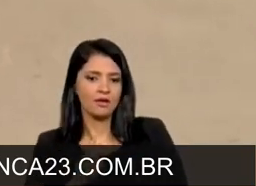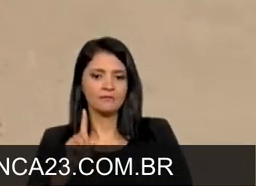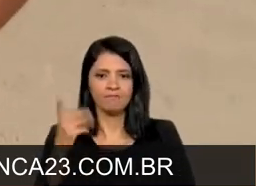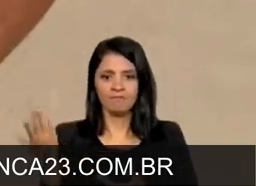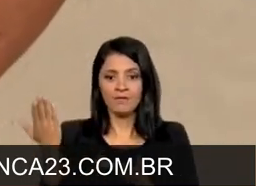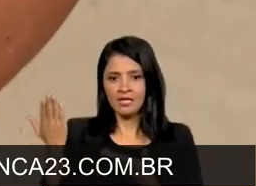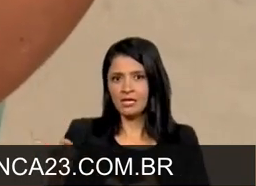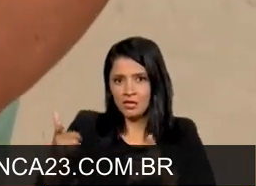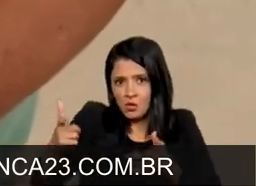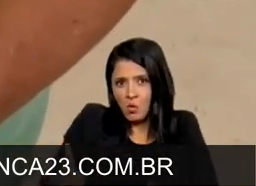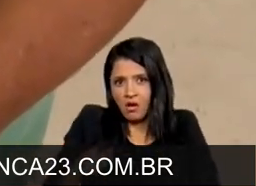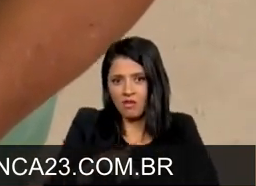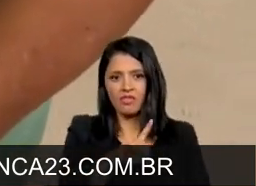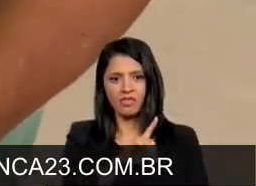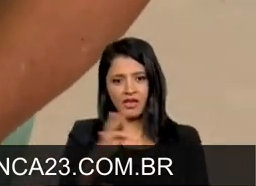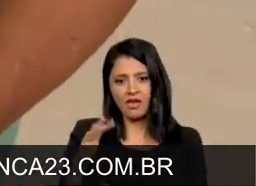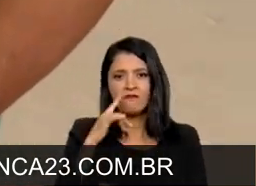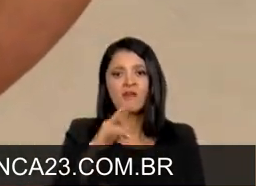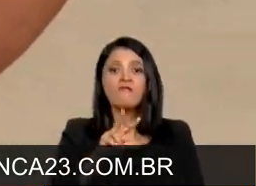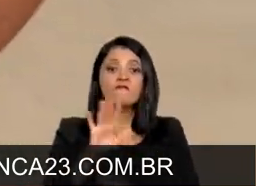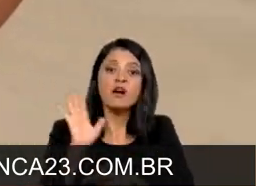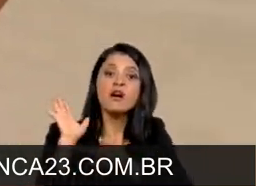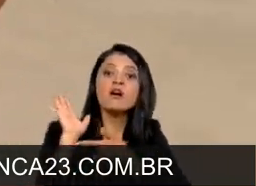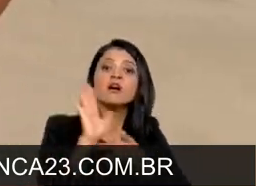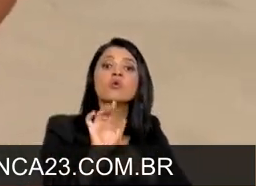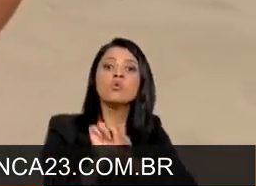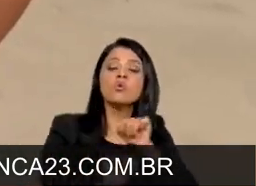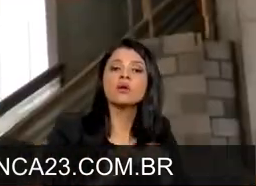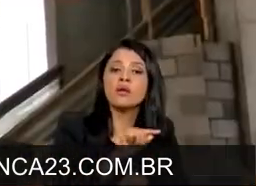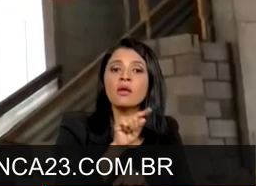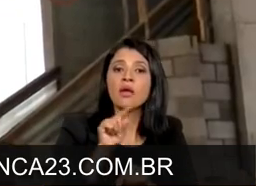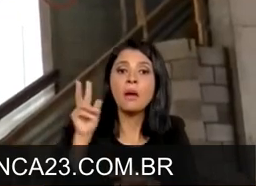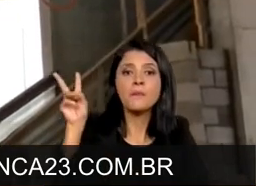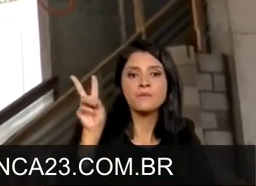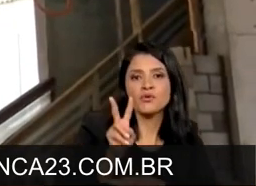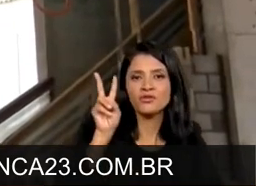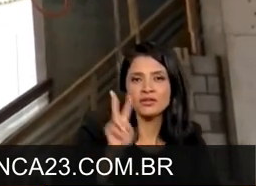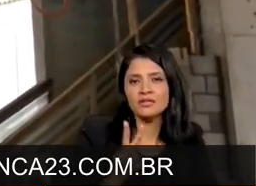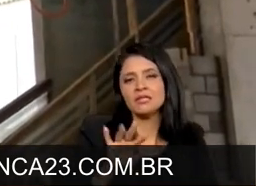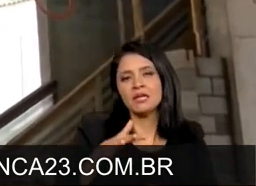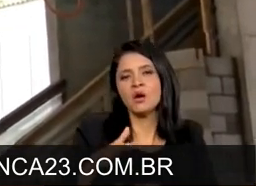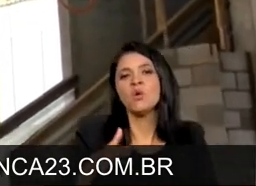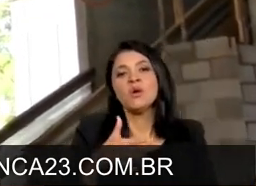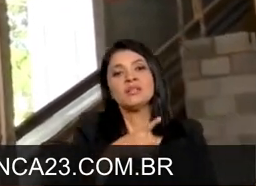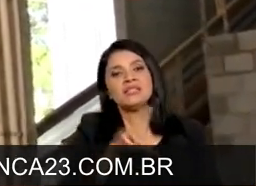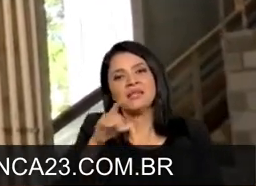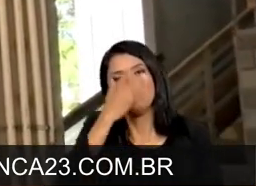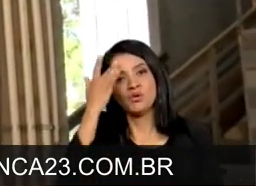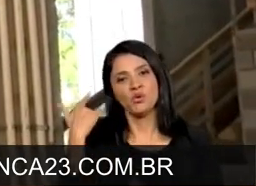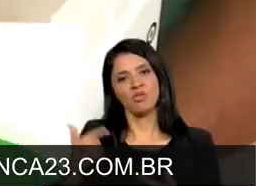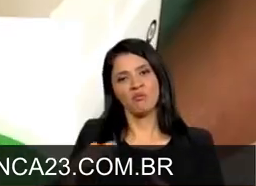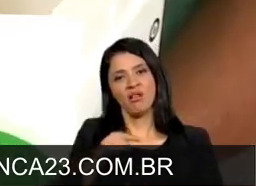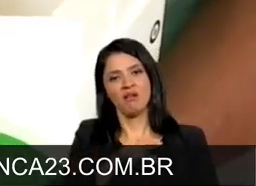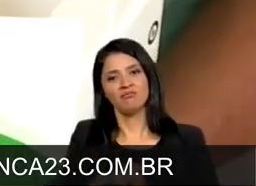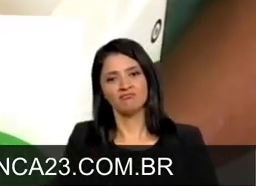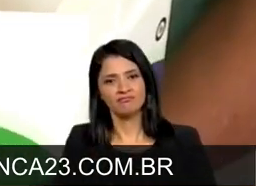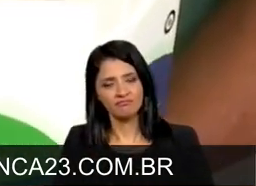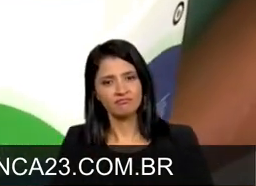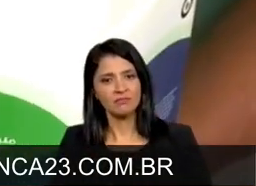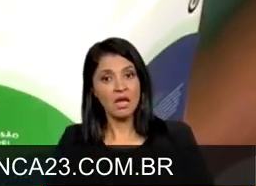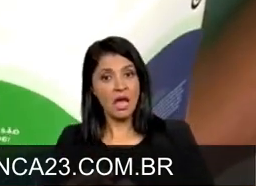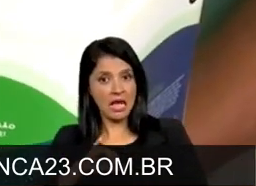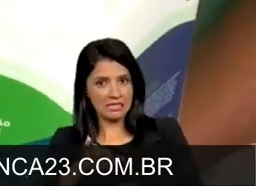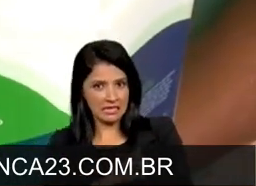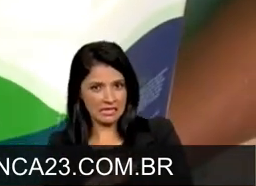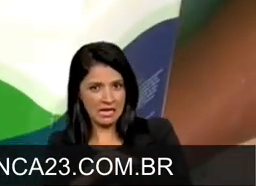na capital federal, elas vão ajudar diretamente na proteção de cerca de 100 trabalhadores. O método